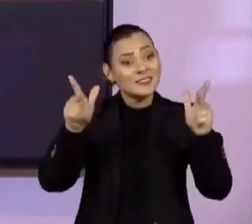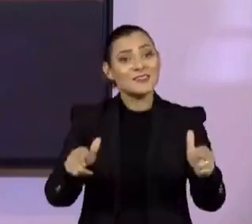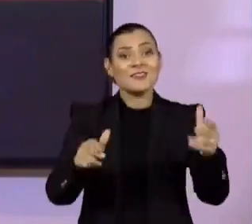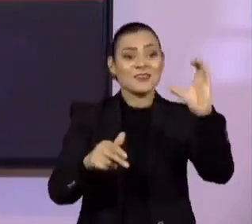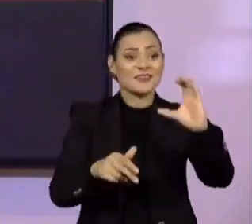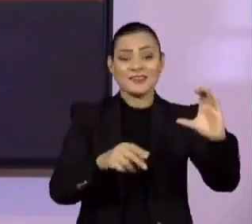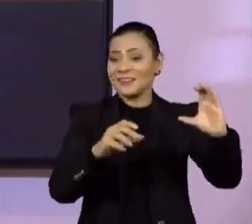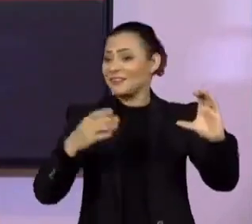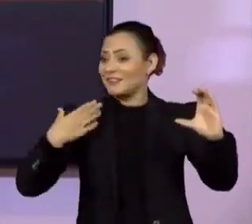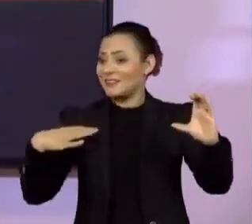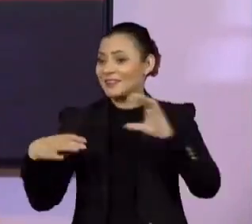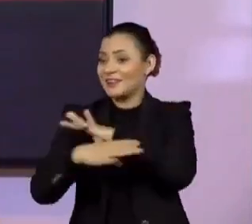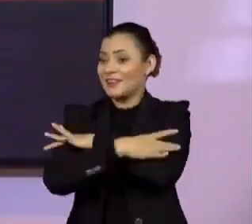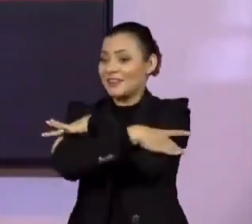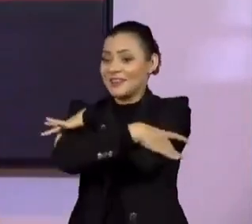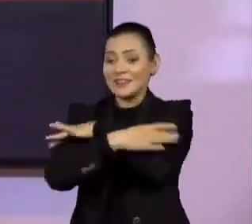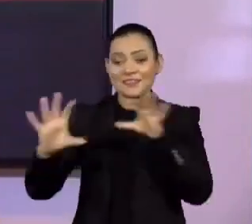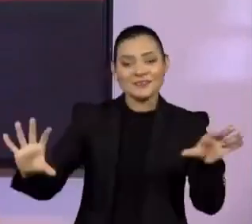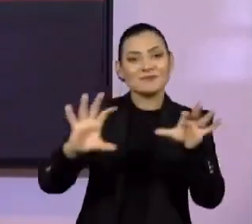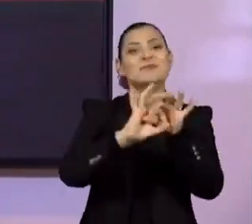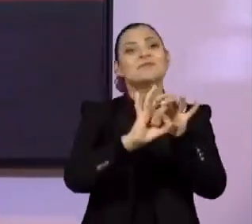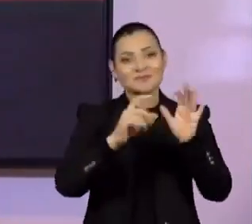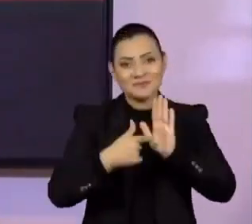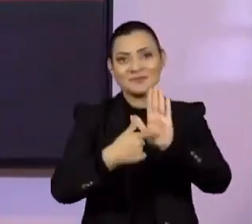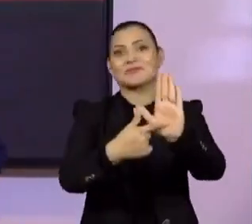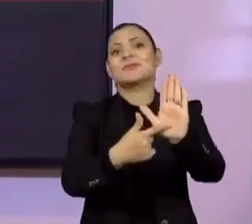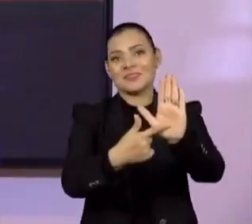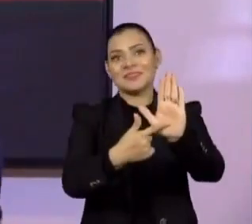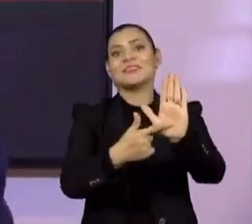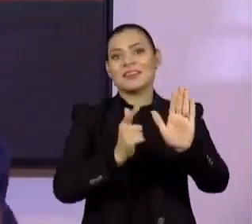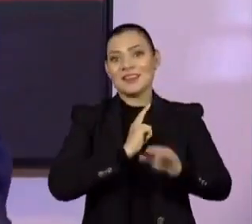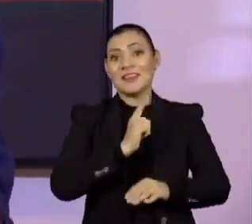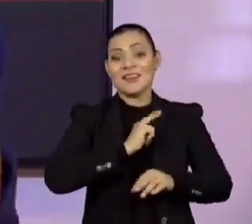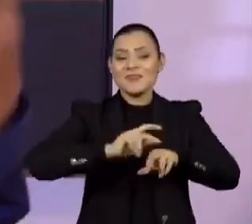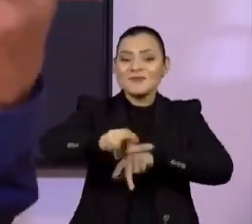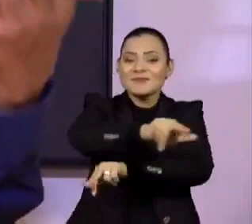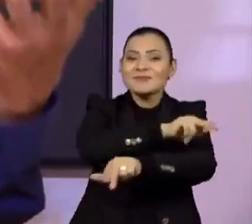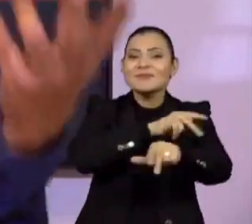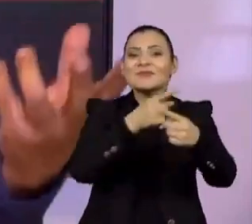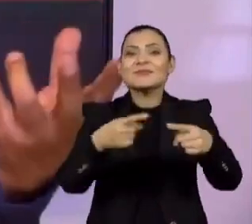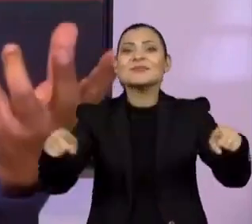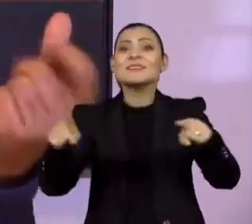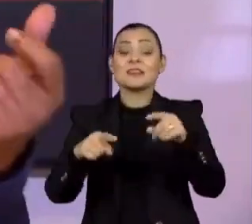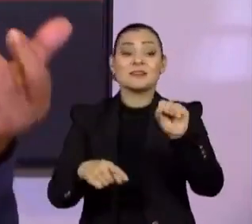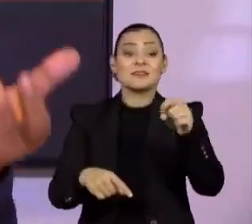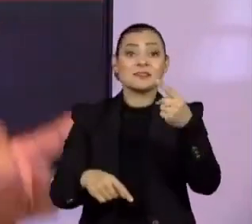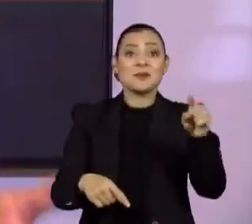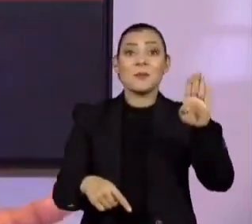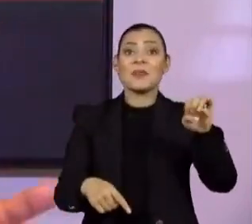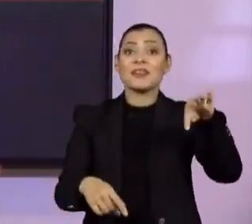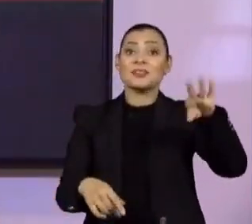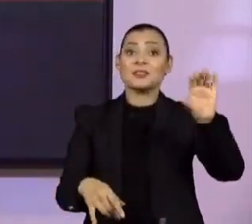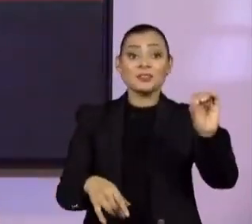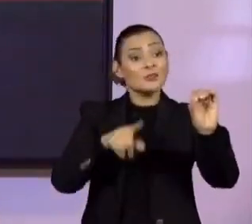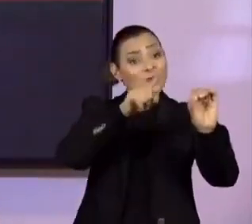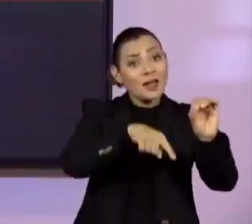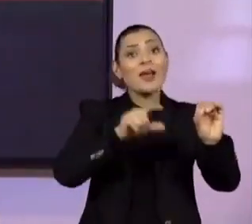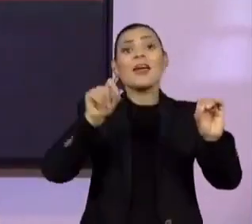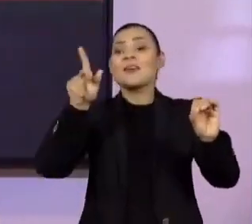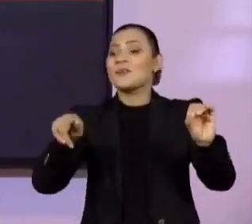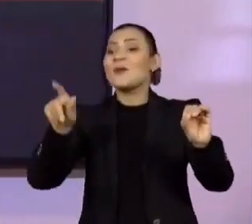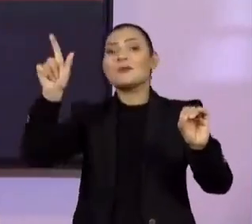preto velho que transmite as ordens do Pai Oxalá. São Benedito é um